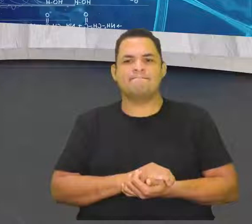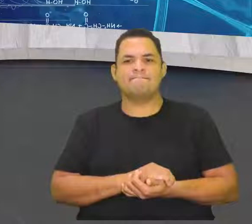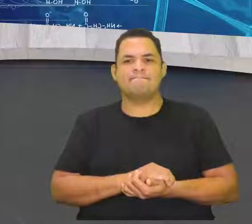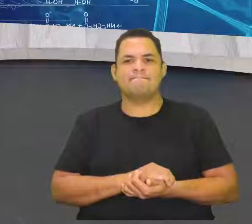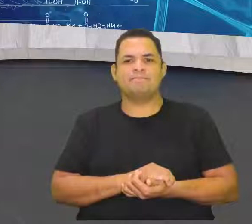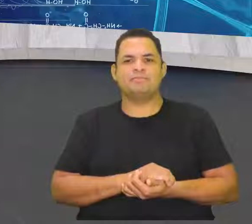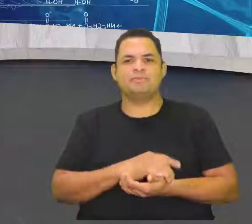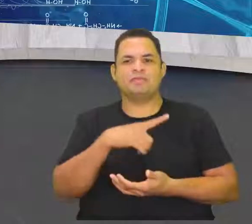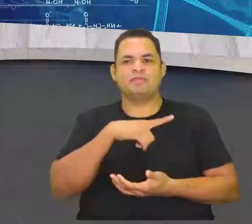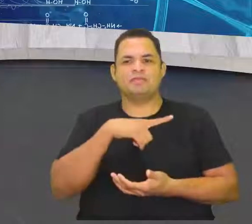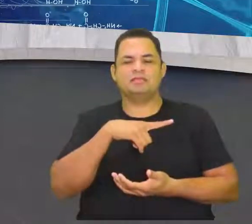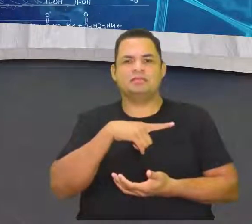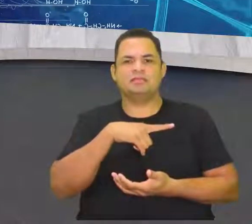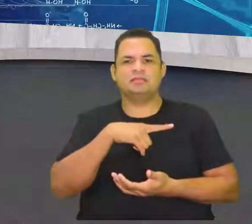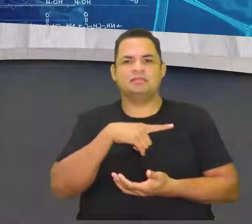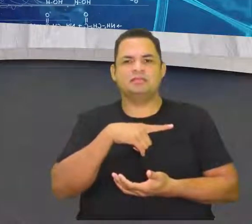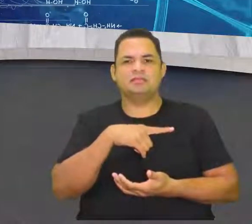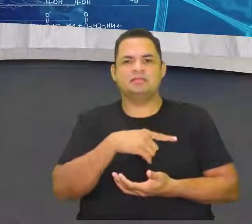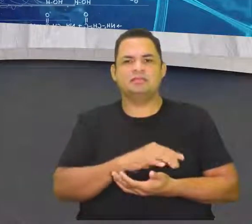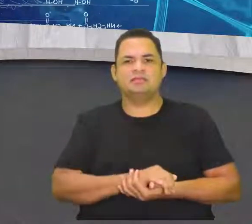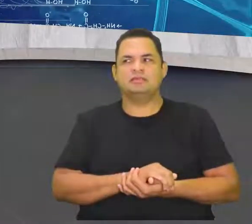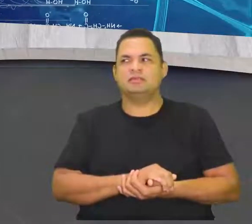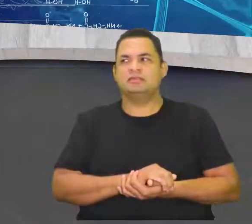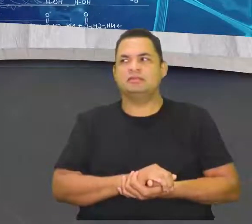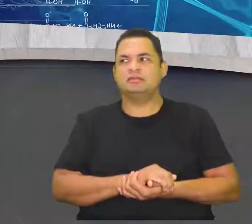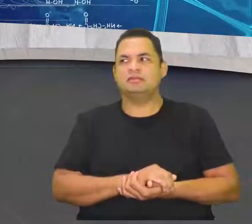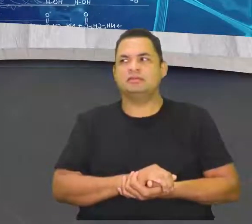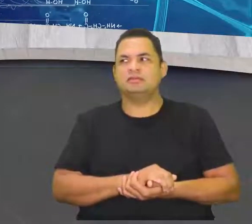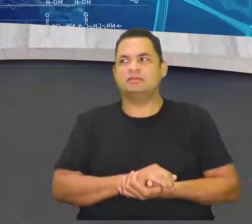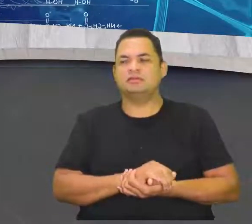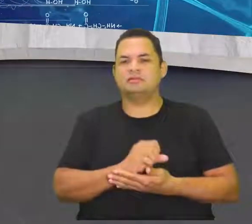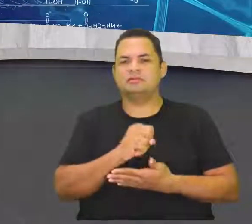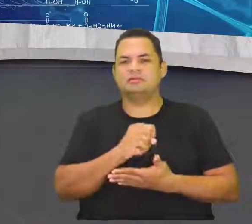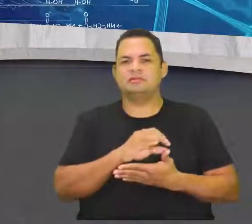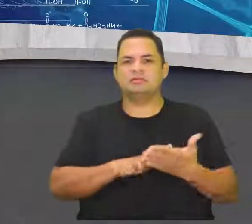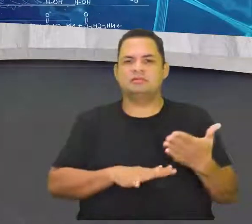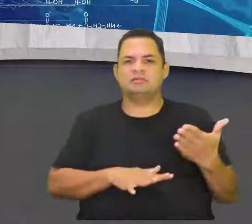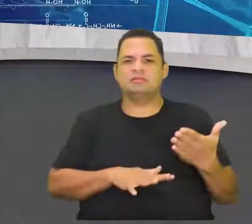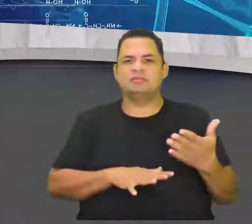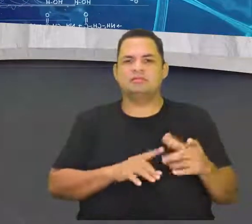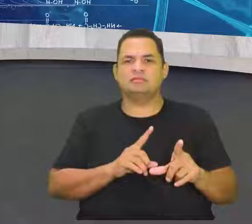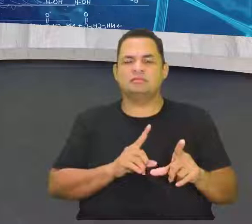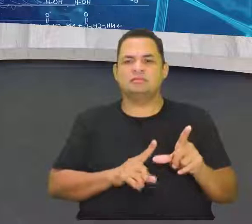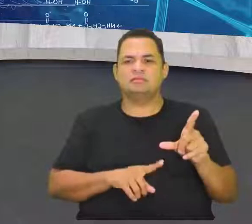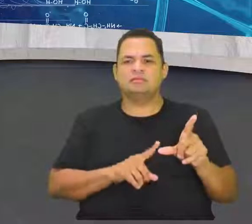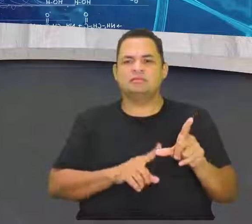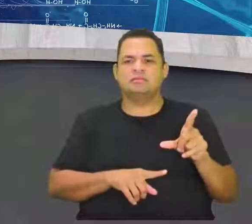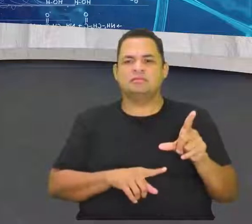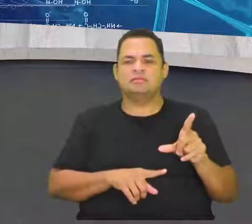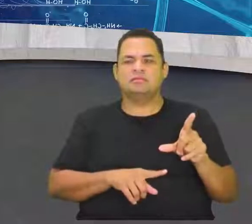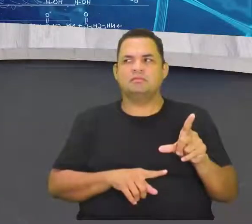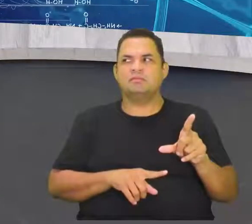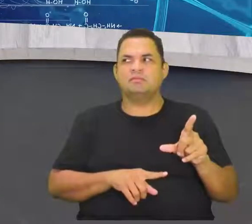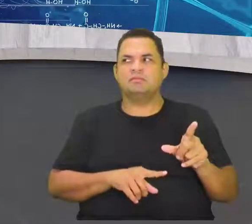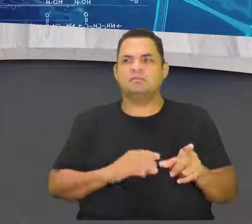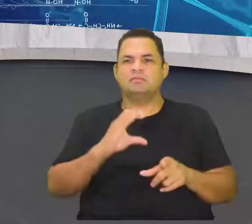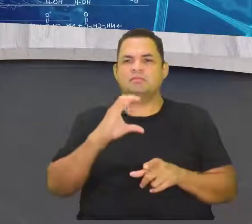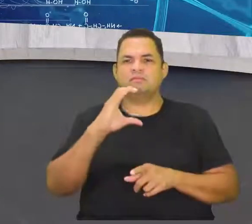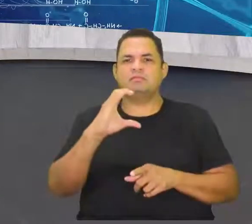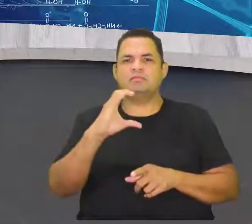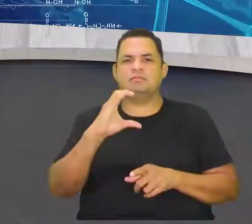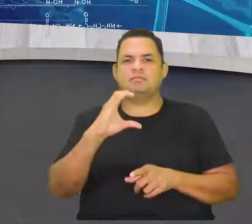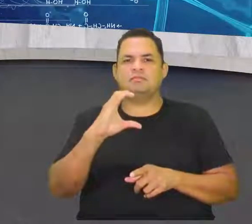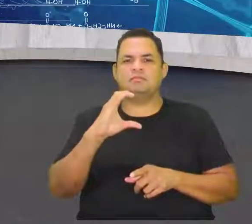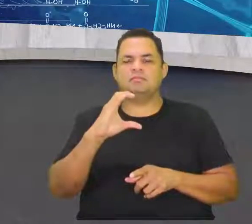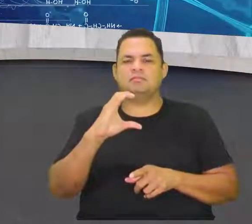ter a correta sendo a alternativa, que é a letra C.